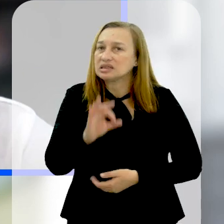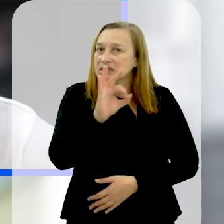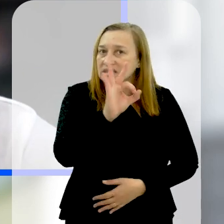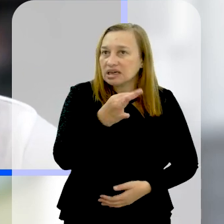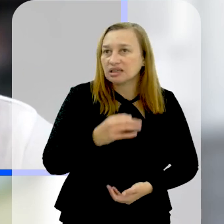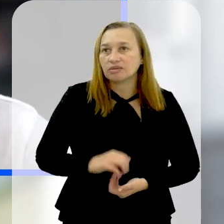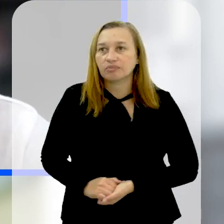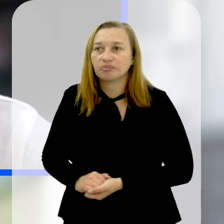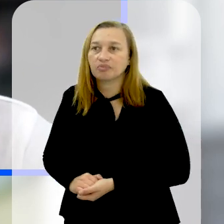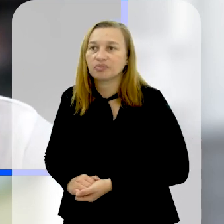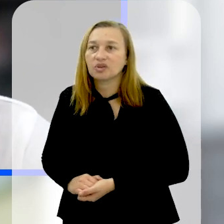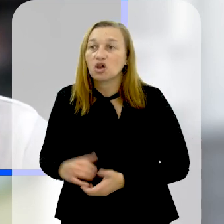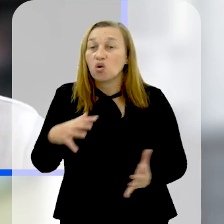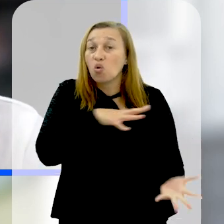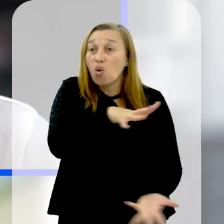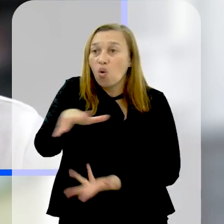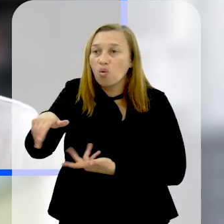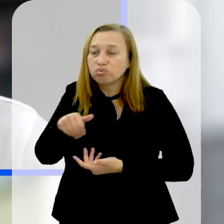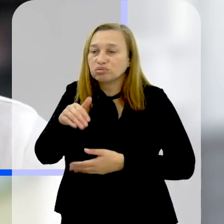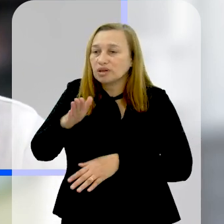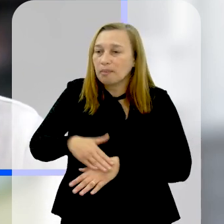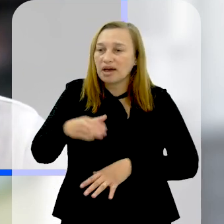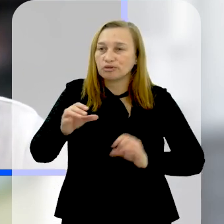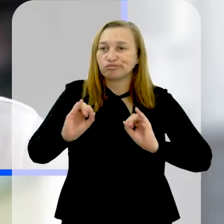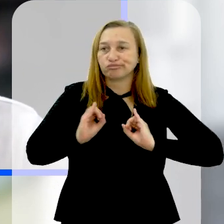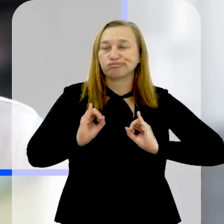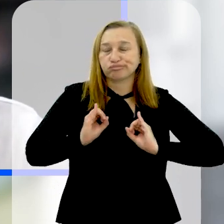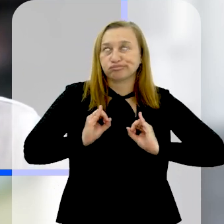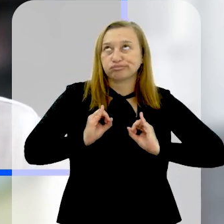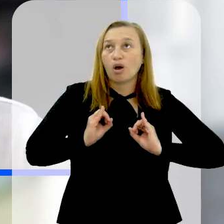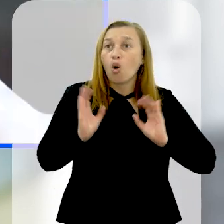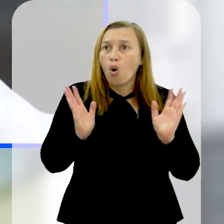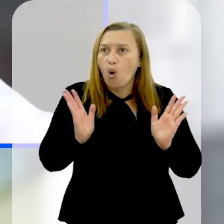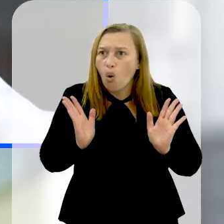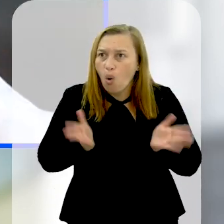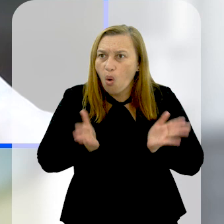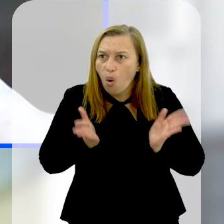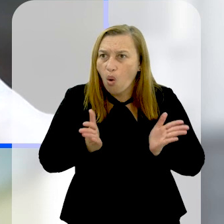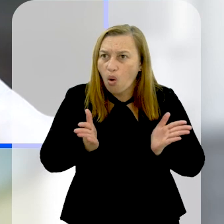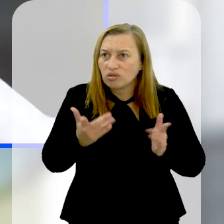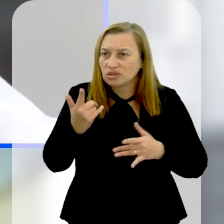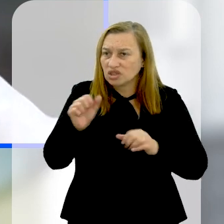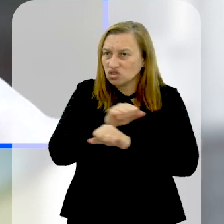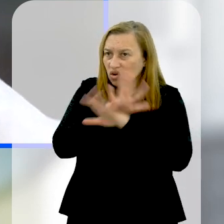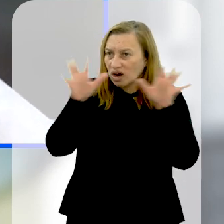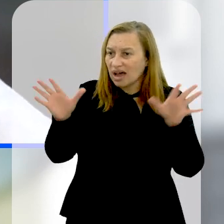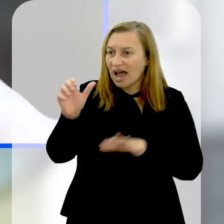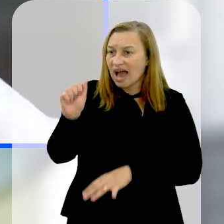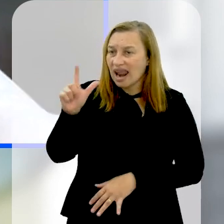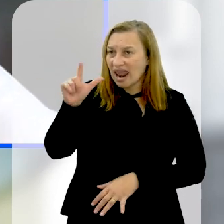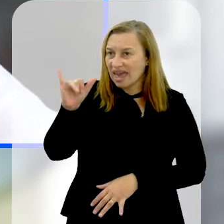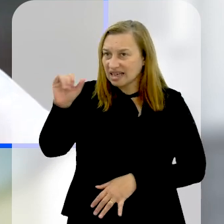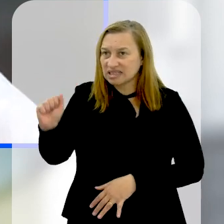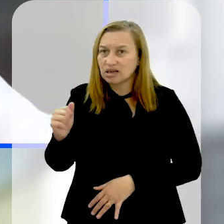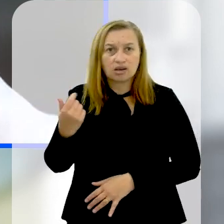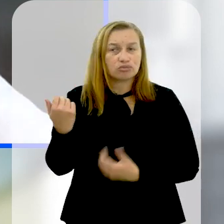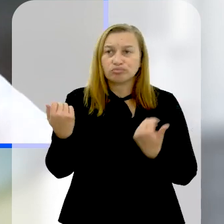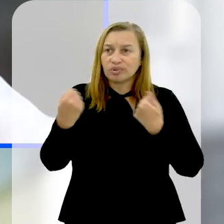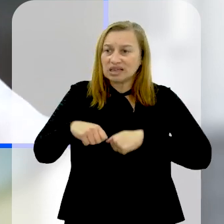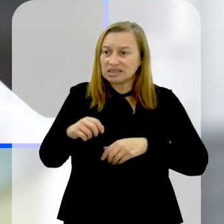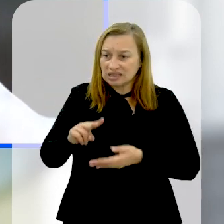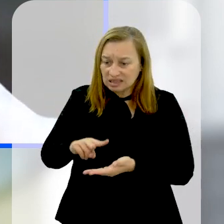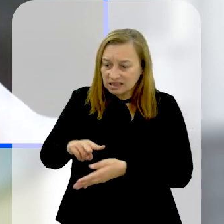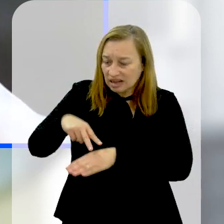né? Exatamente. O mundo está cada vez mais sedentário. Hoje, você deixou muito claro com a Alexia, a gente não